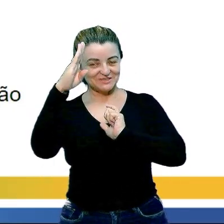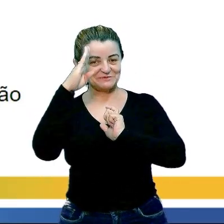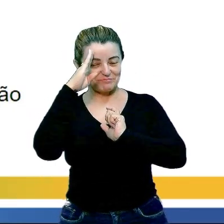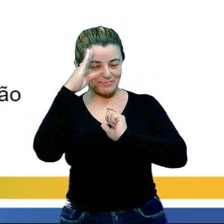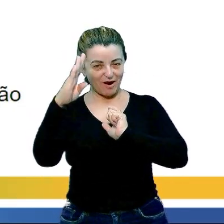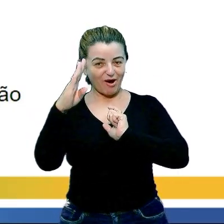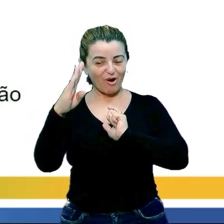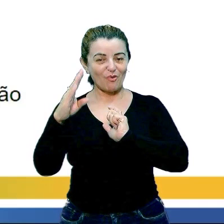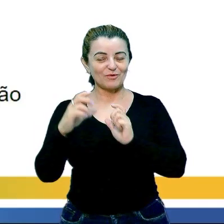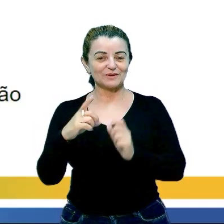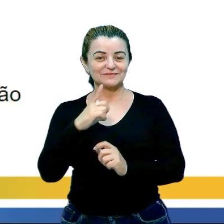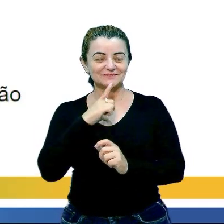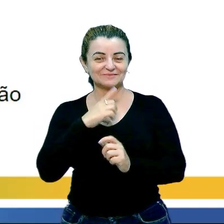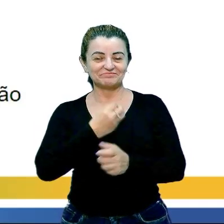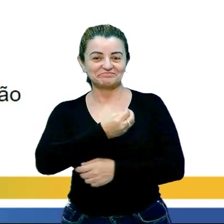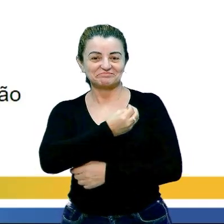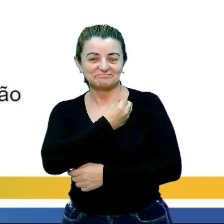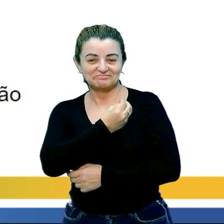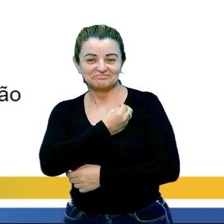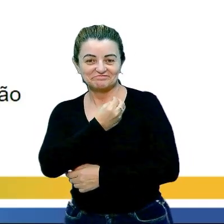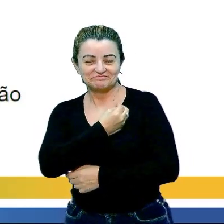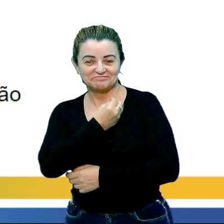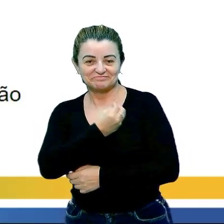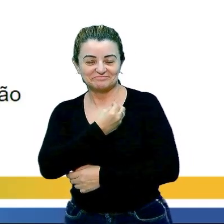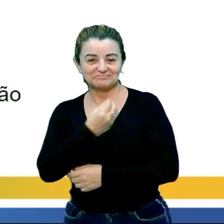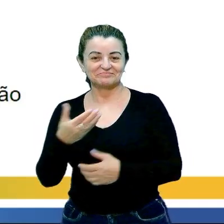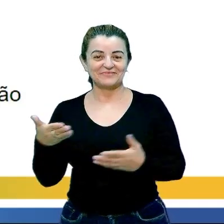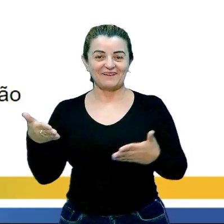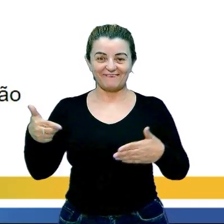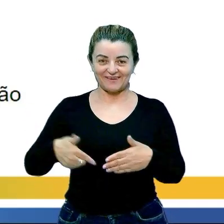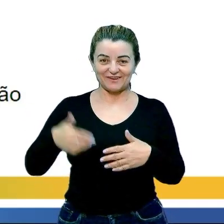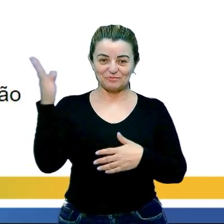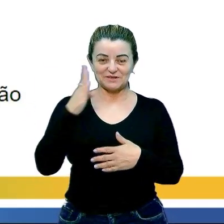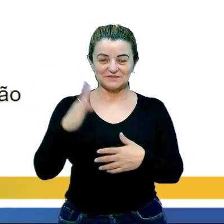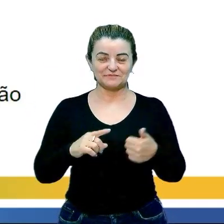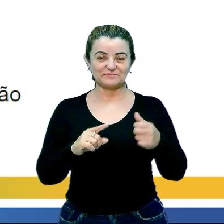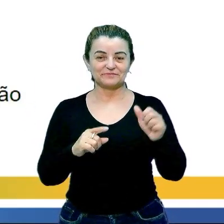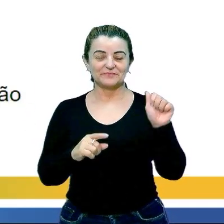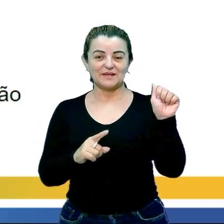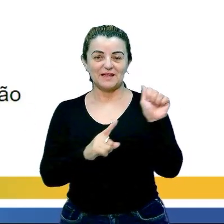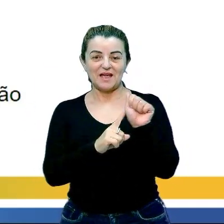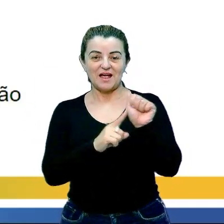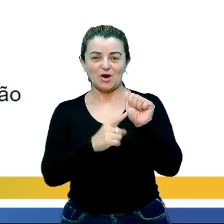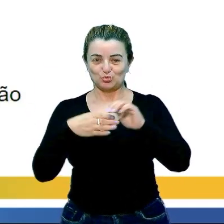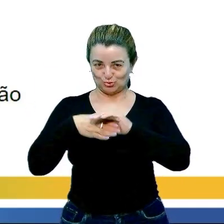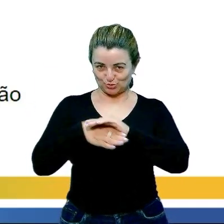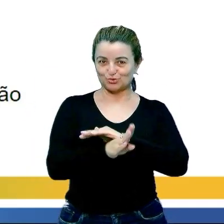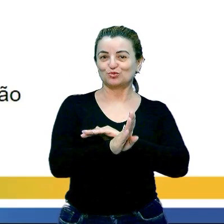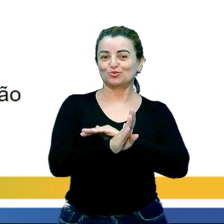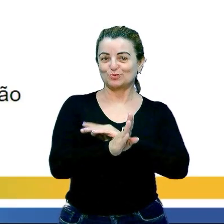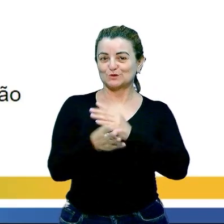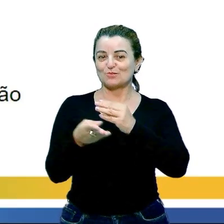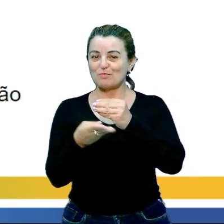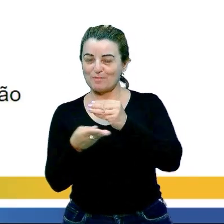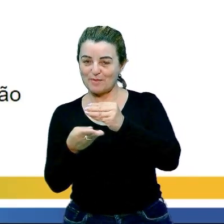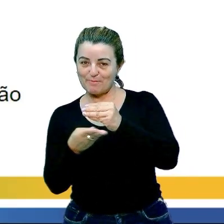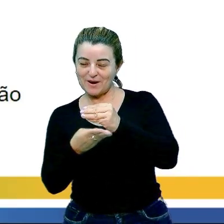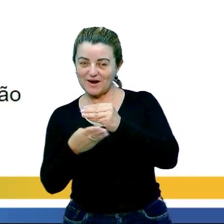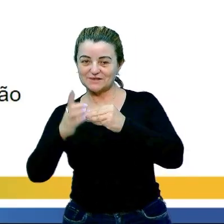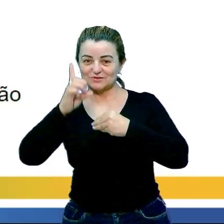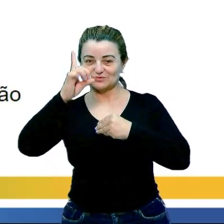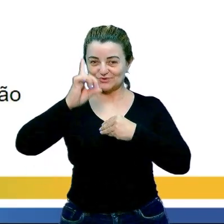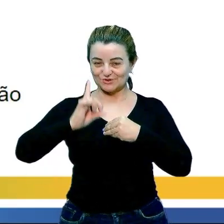que está muito presente no dia a dia aqui na nossa nação. Letra A. O costume como uma das bases do